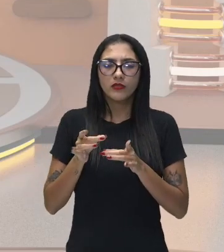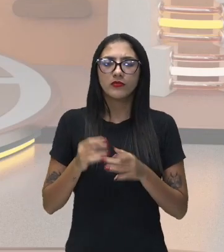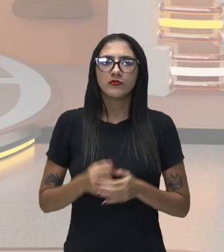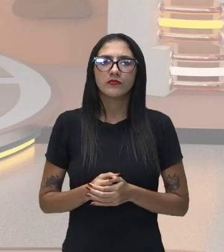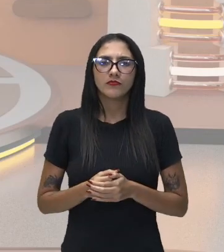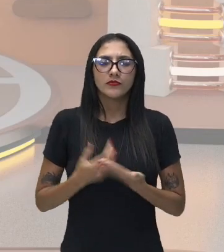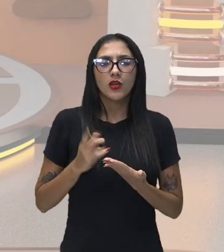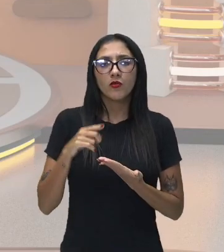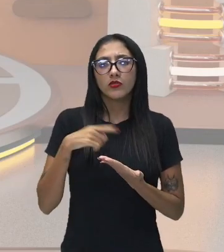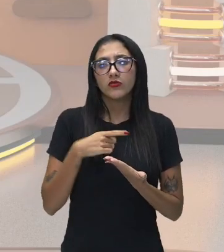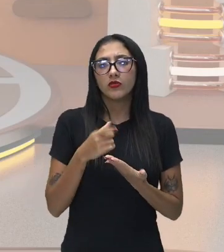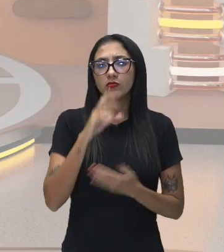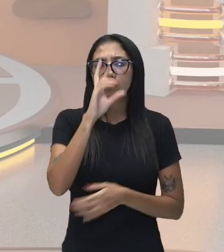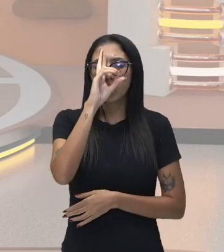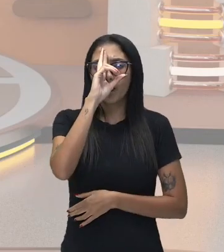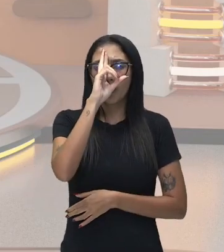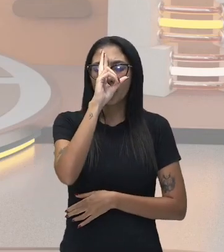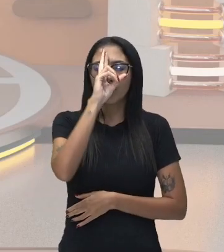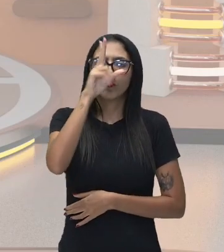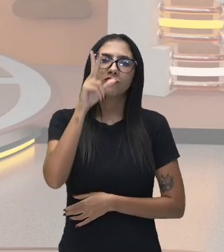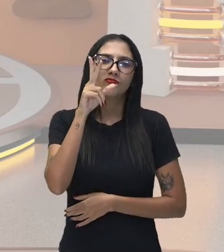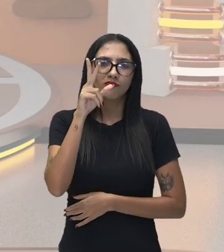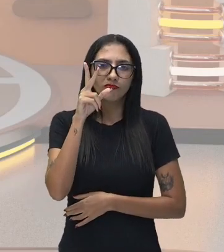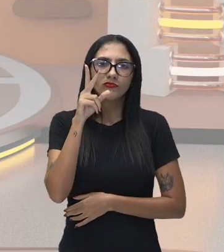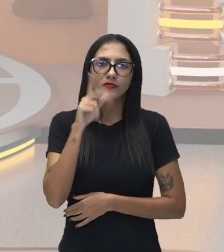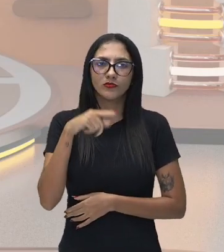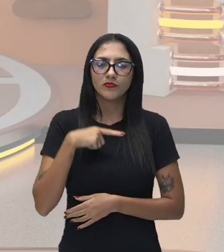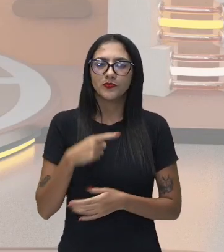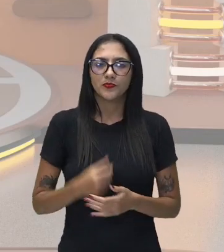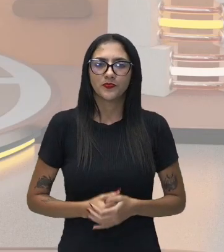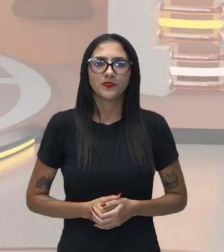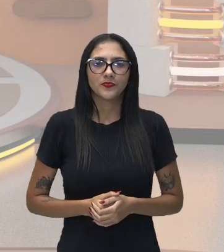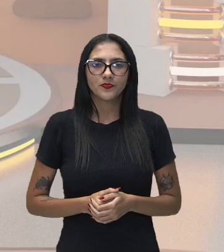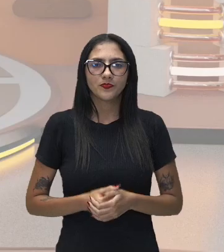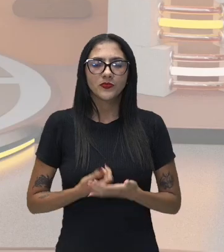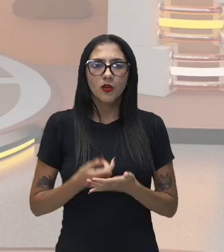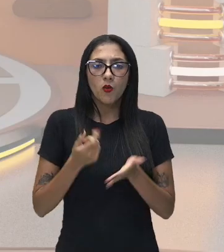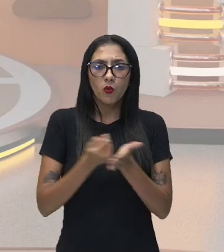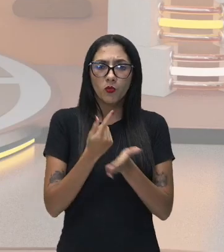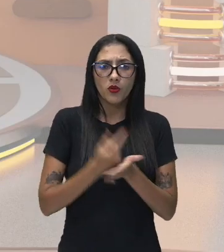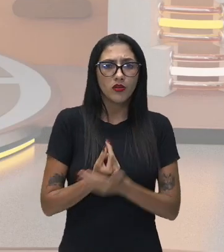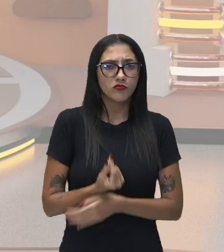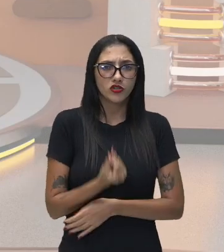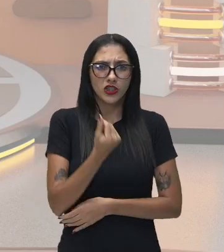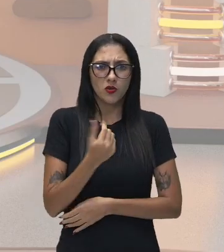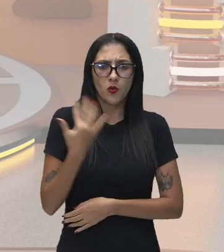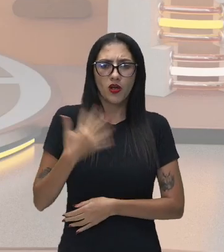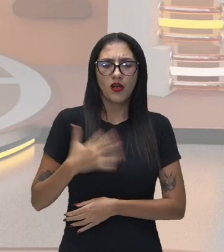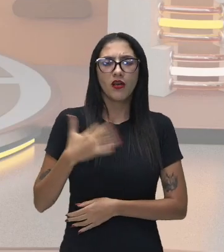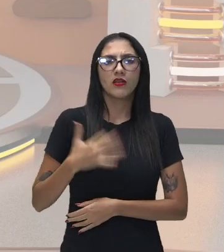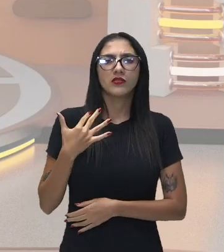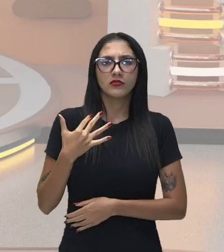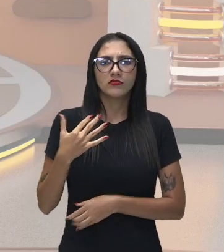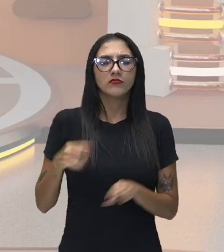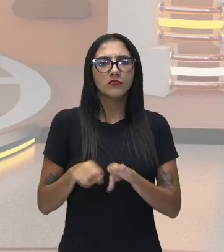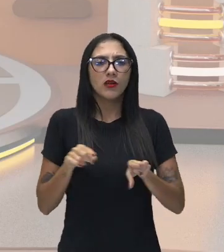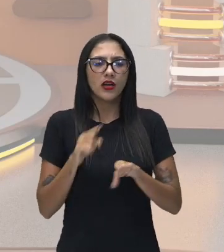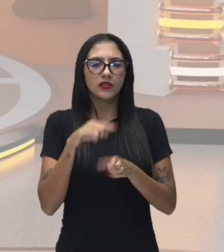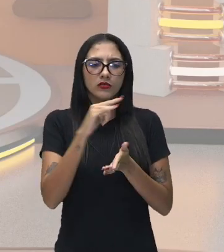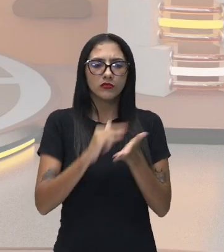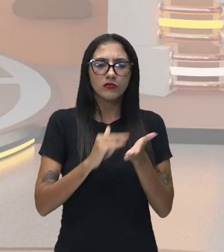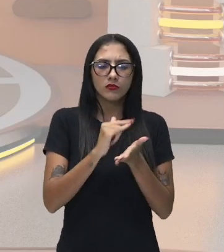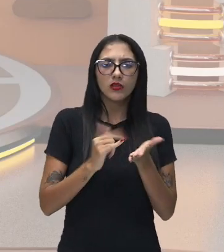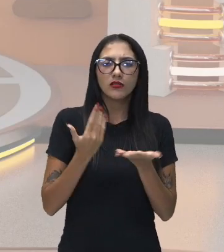um tiro que saiu pela culatra. Ou seja, compraram com preço alto, mas o preço dessas ações